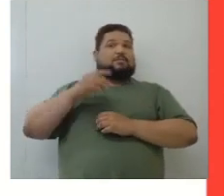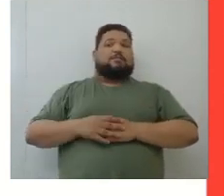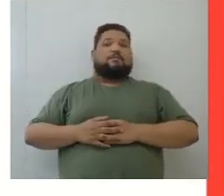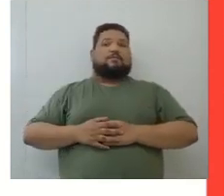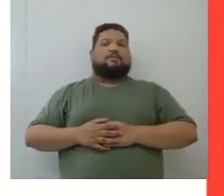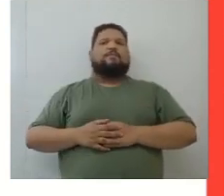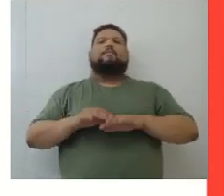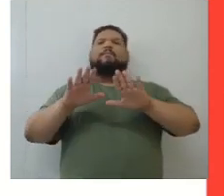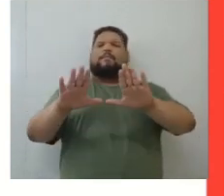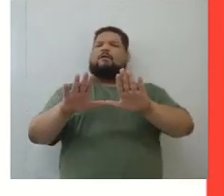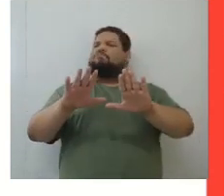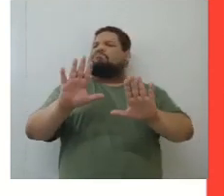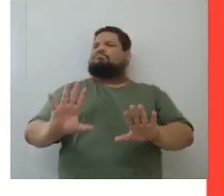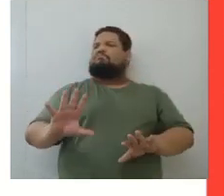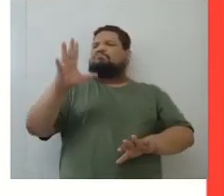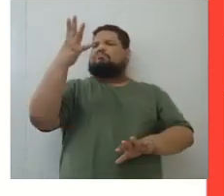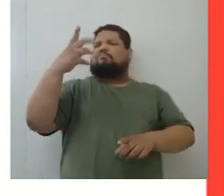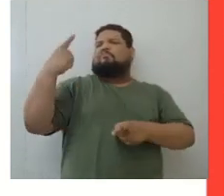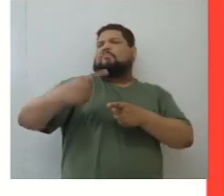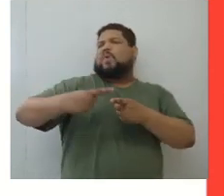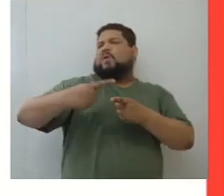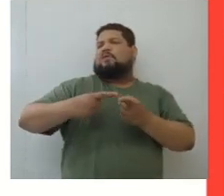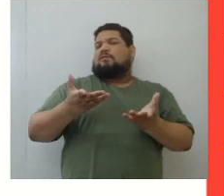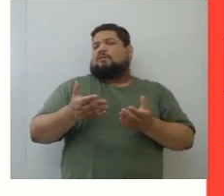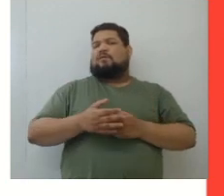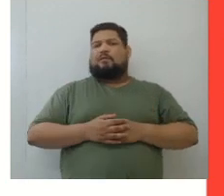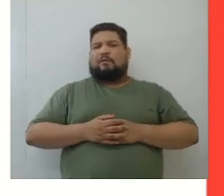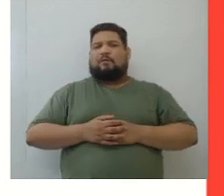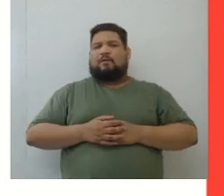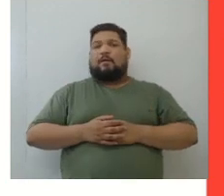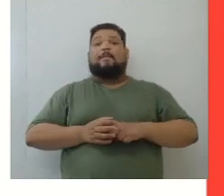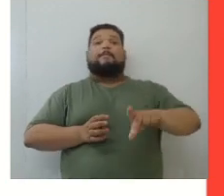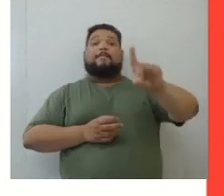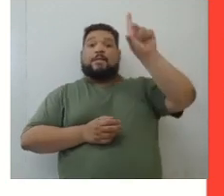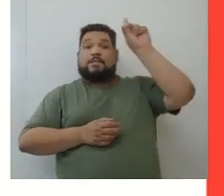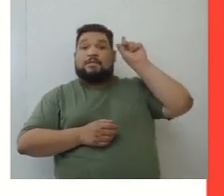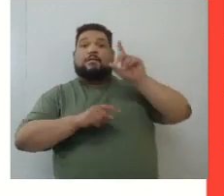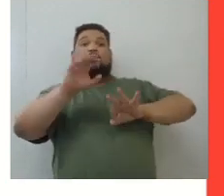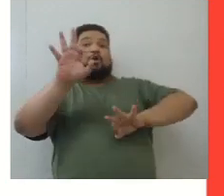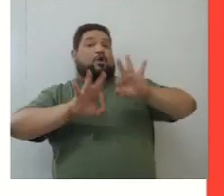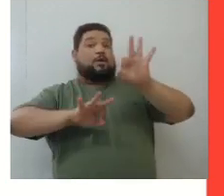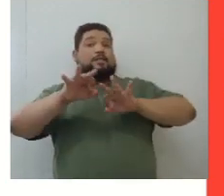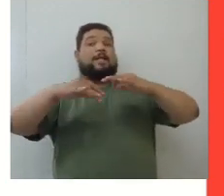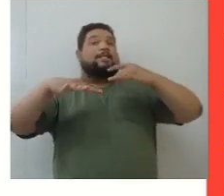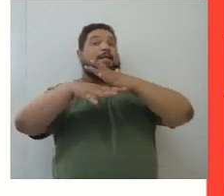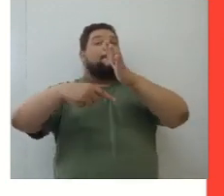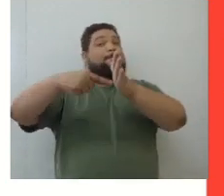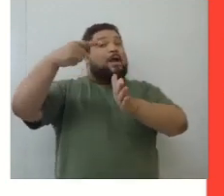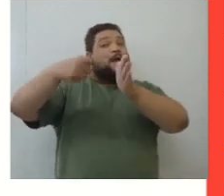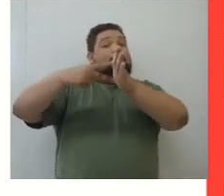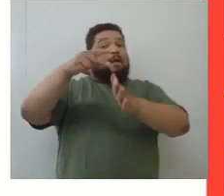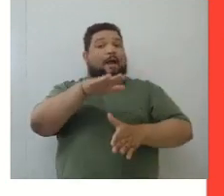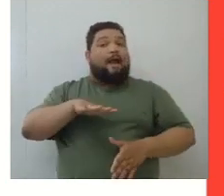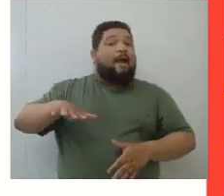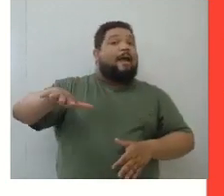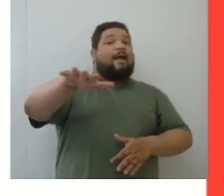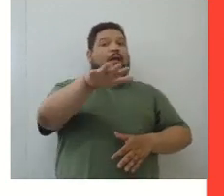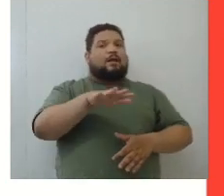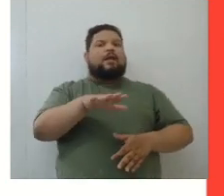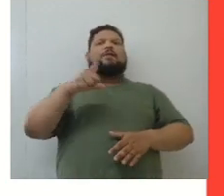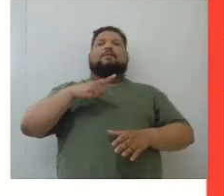isso acontecia? Isso acontecia porque, no momento inicial, a formação das primeiras cidades, a gente vai